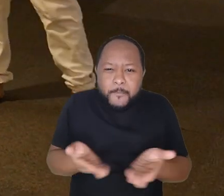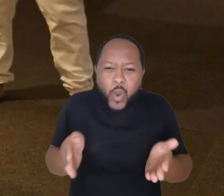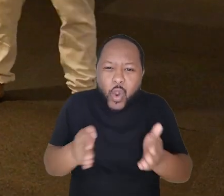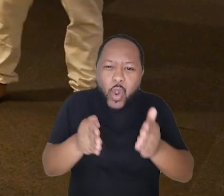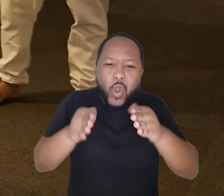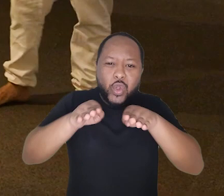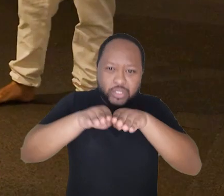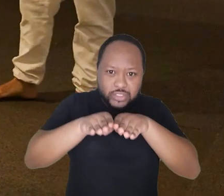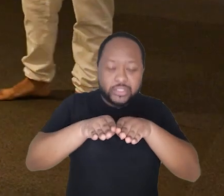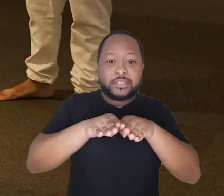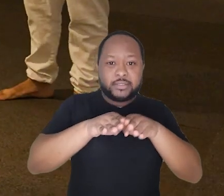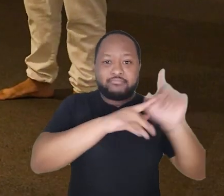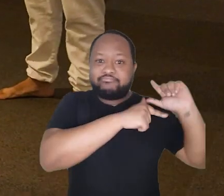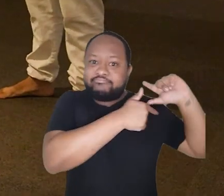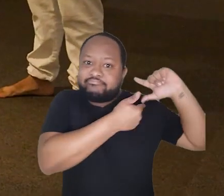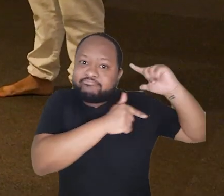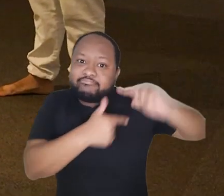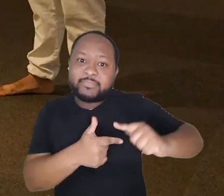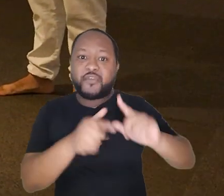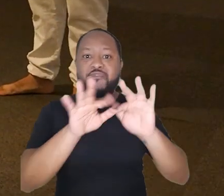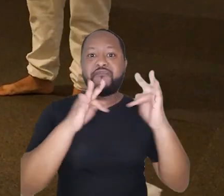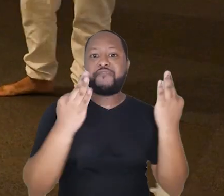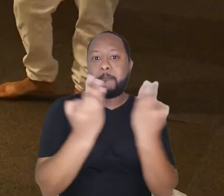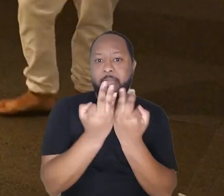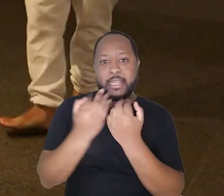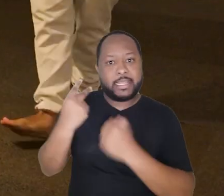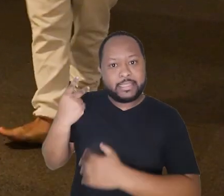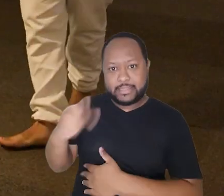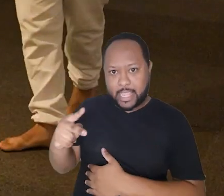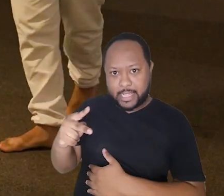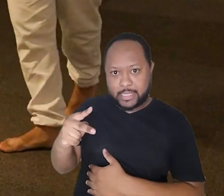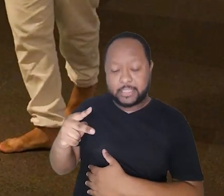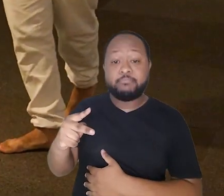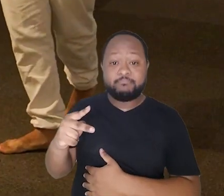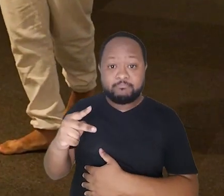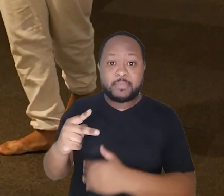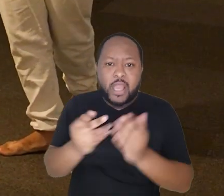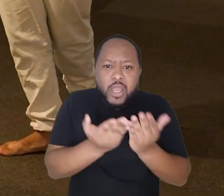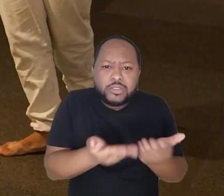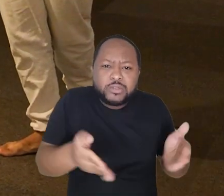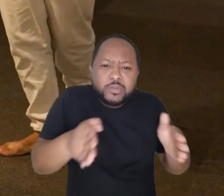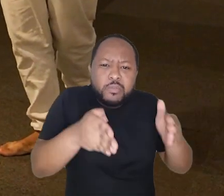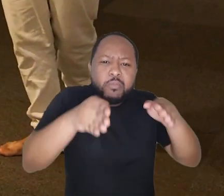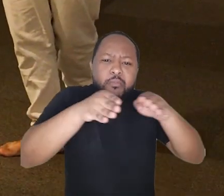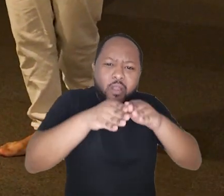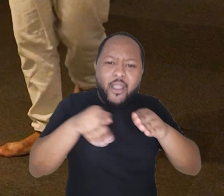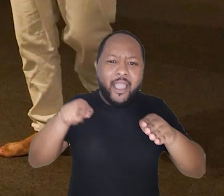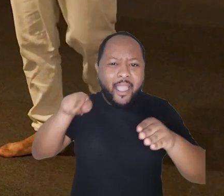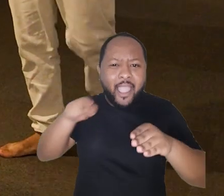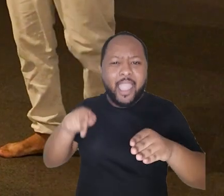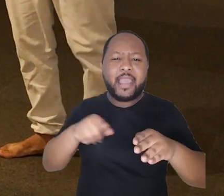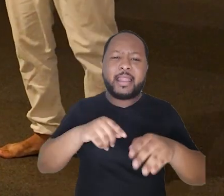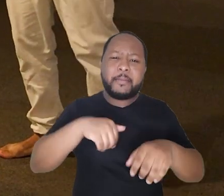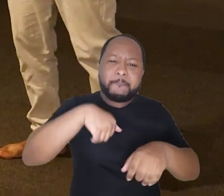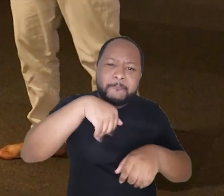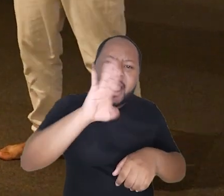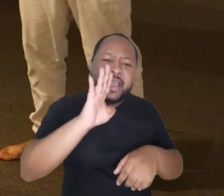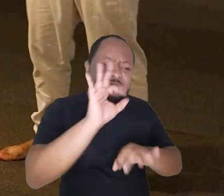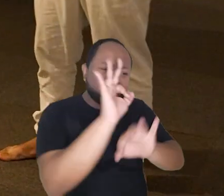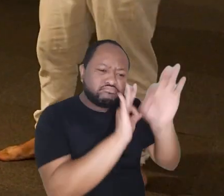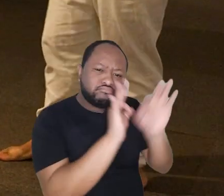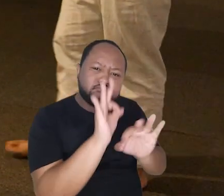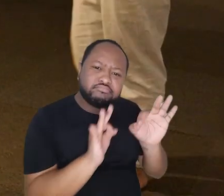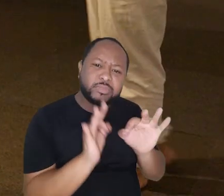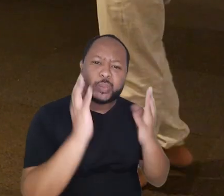pela tradição que vem de família, e esses potes ele foi cada vez mais investindo nessa estética, deixando mais